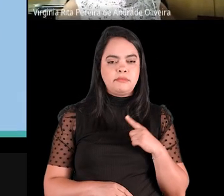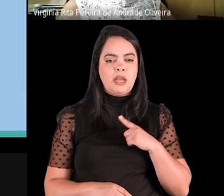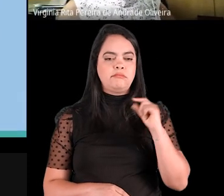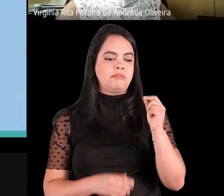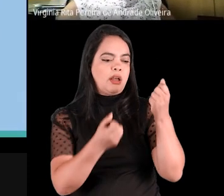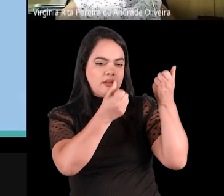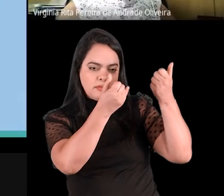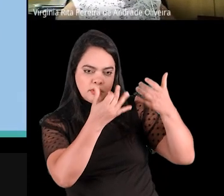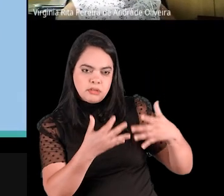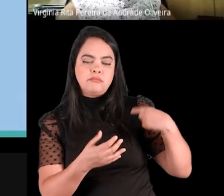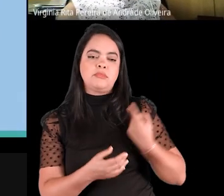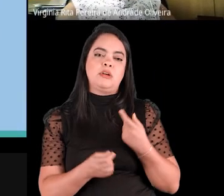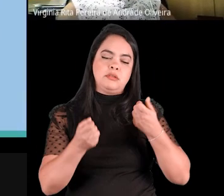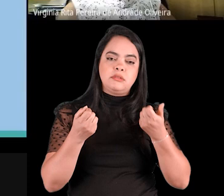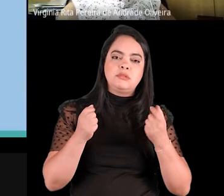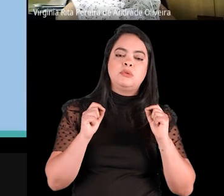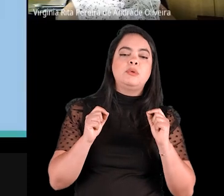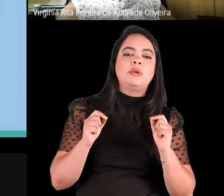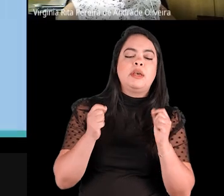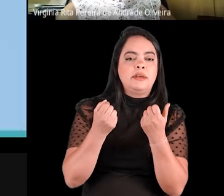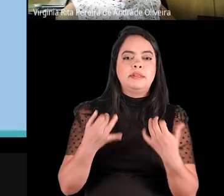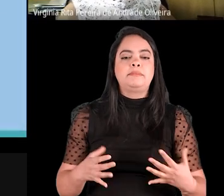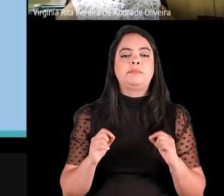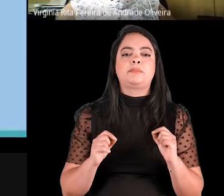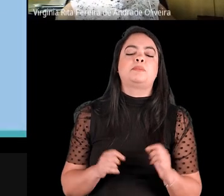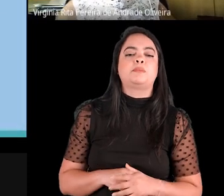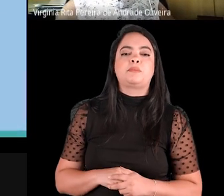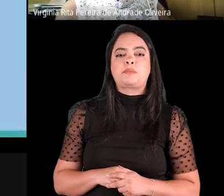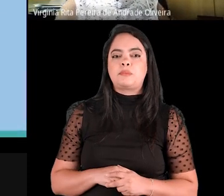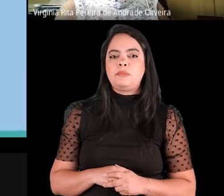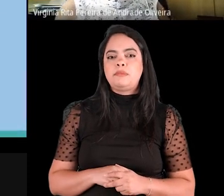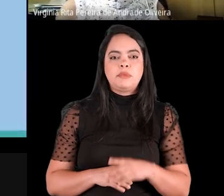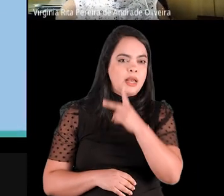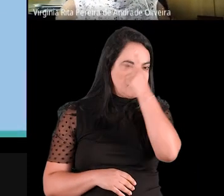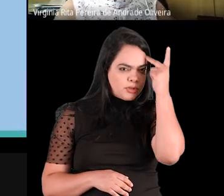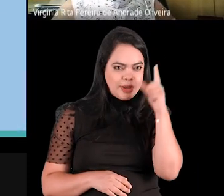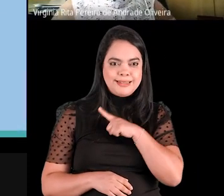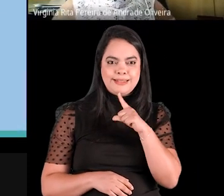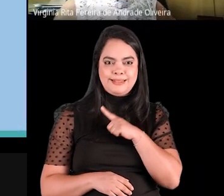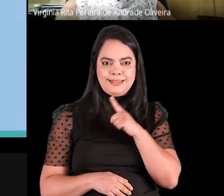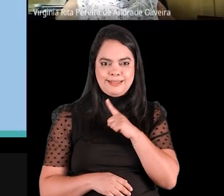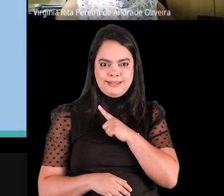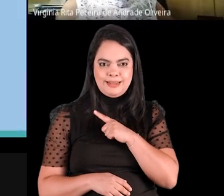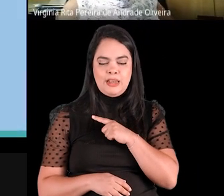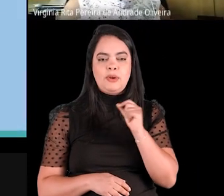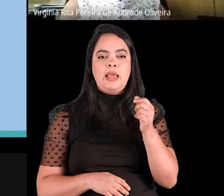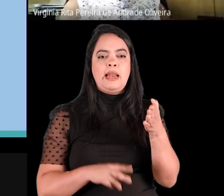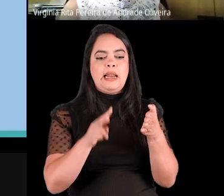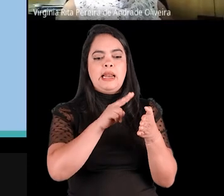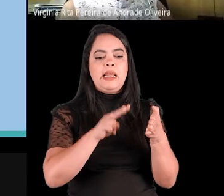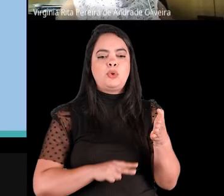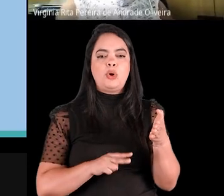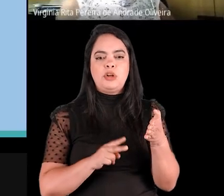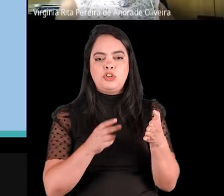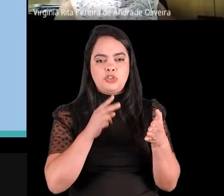a gente falou um pouquinho sobre as pessoas que vão ter acesso a partir de um leitor de tela, né? Então, o que é isso, leitor de tela? Ele